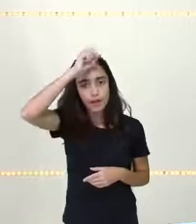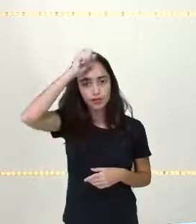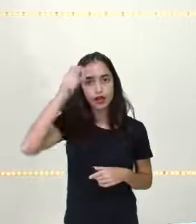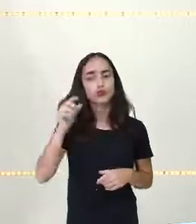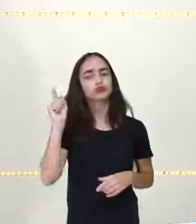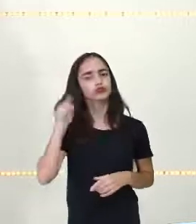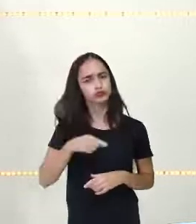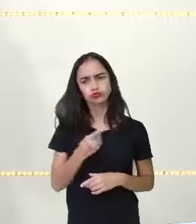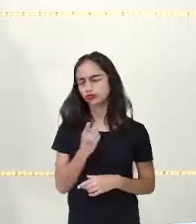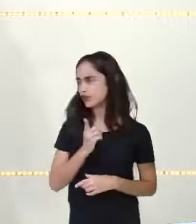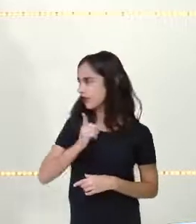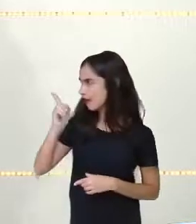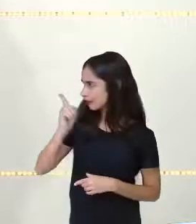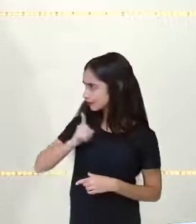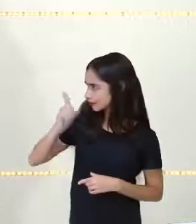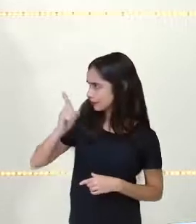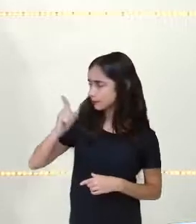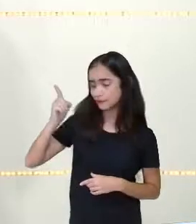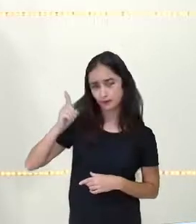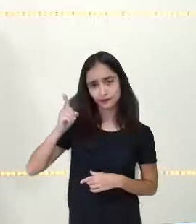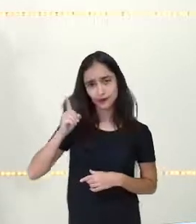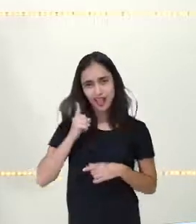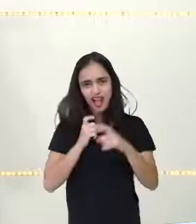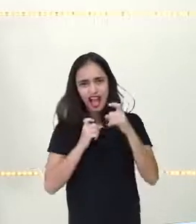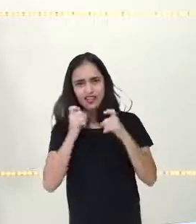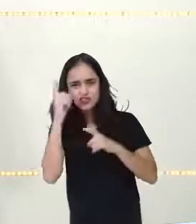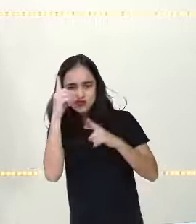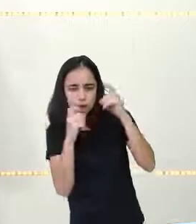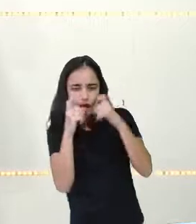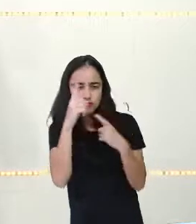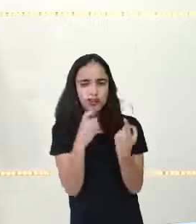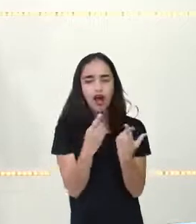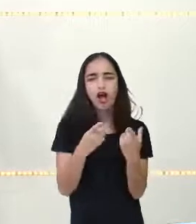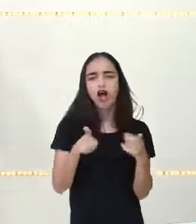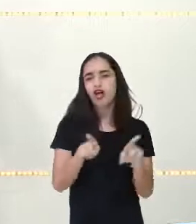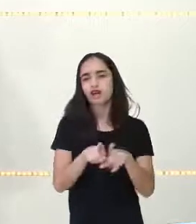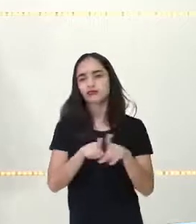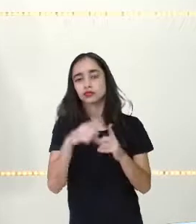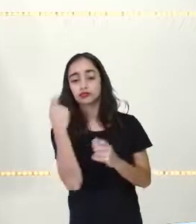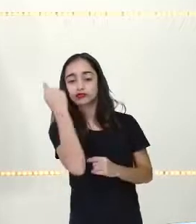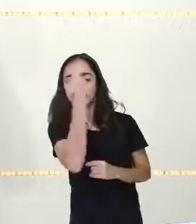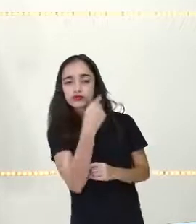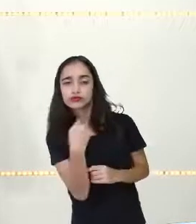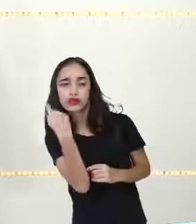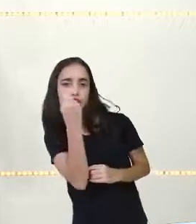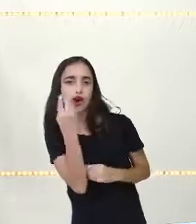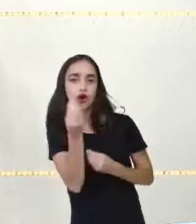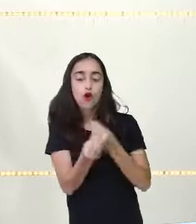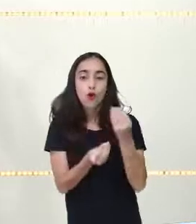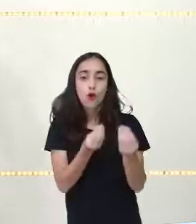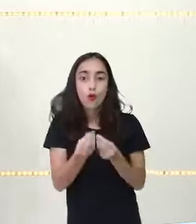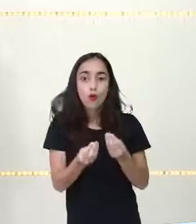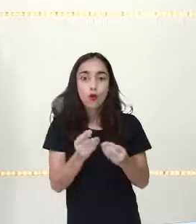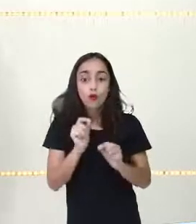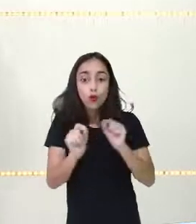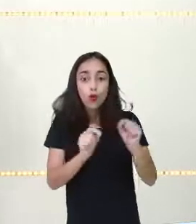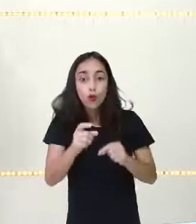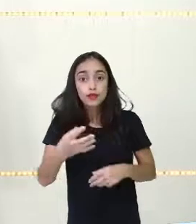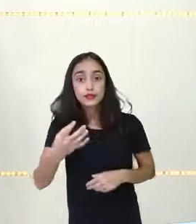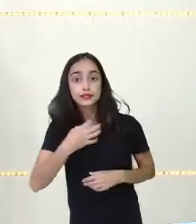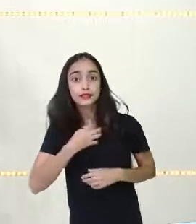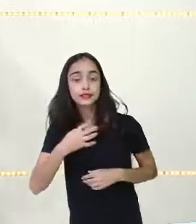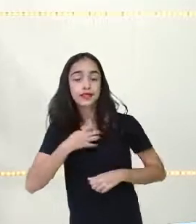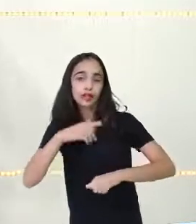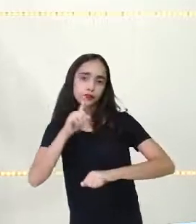isso as expressões das personagens a fisionomia não é o que é que eles estão sentindo ali então